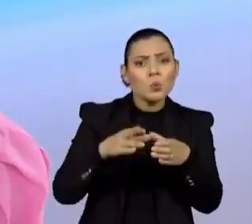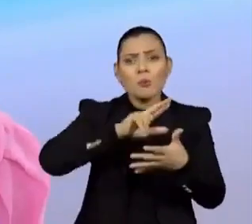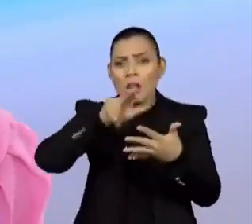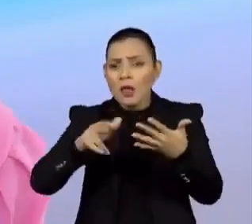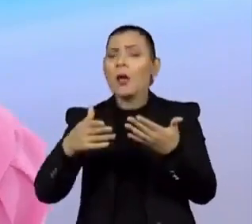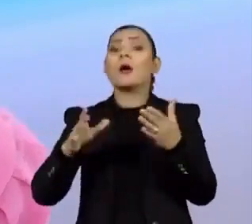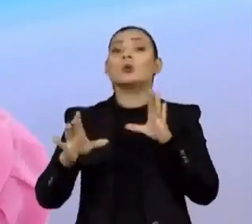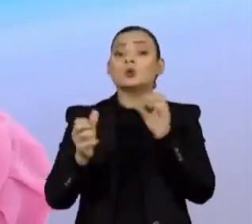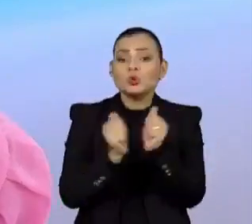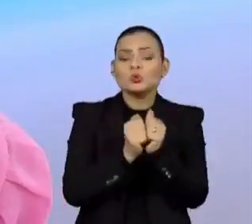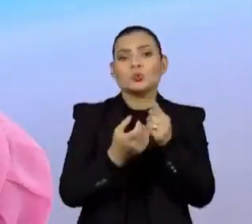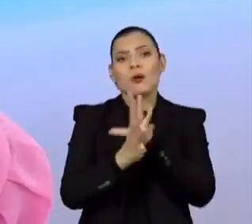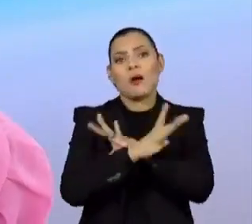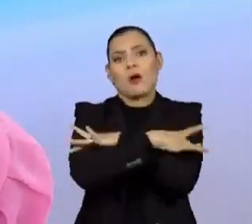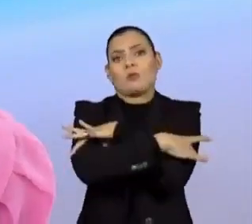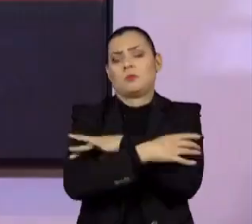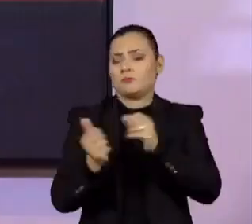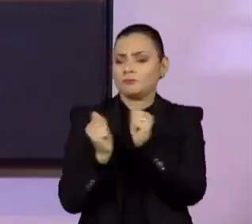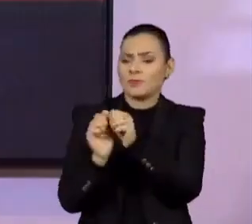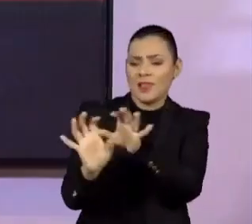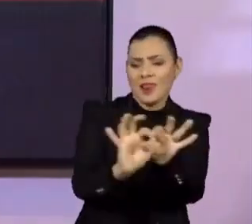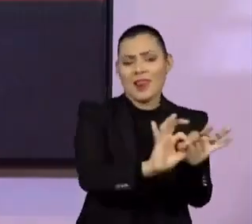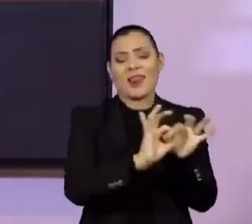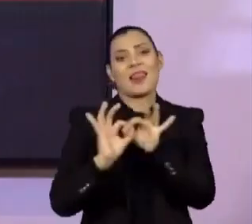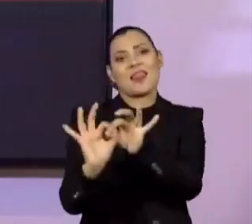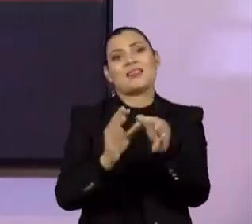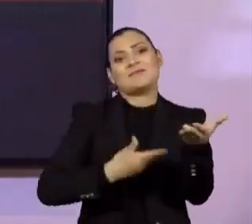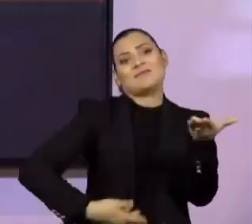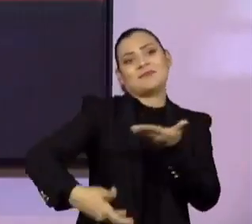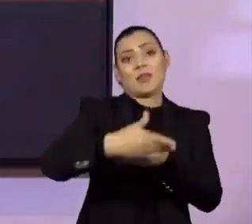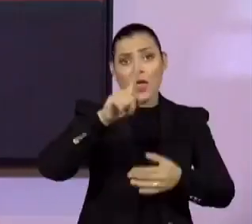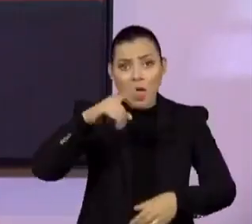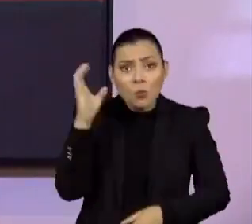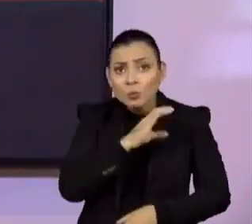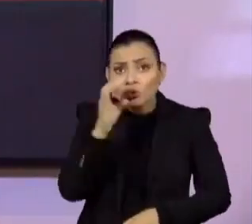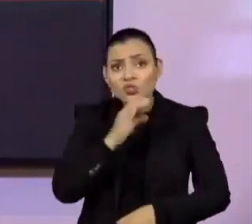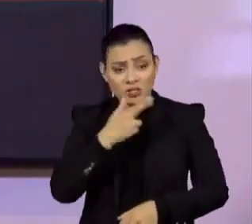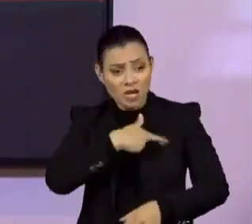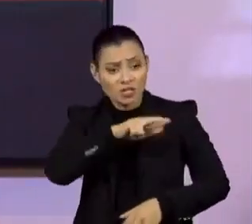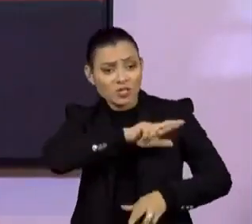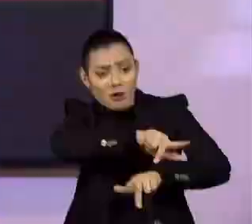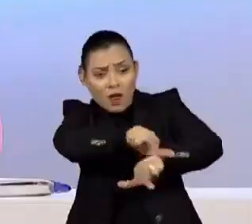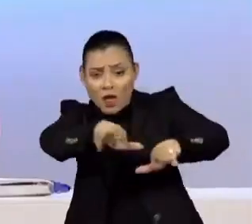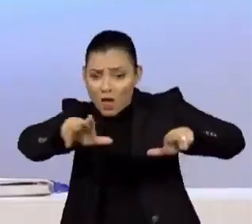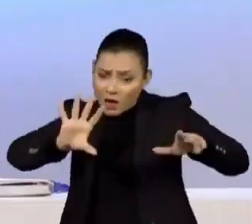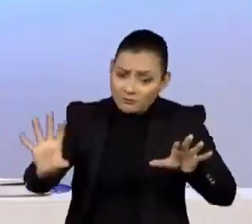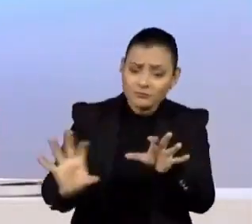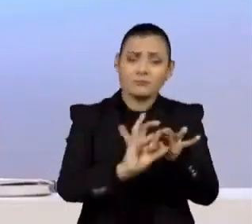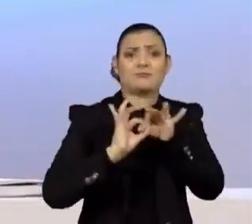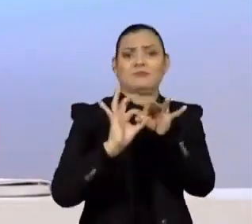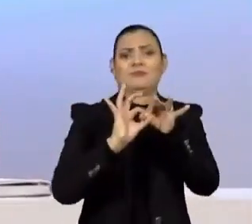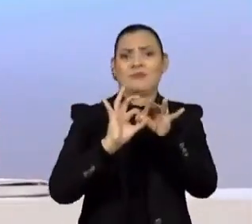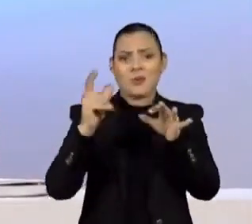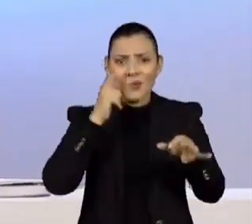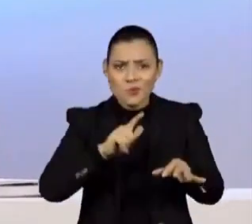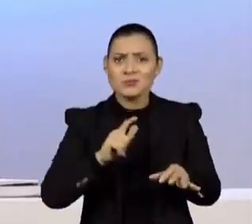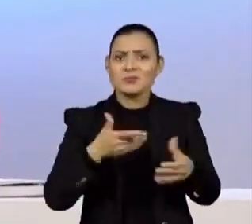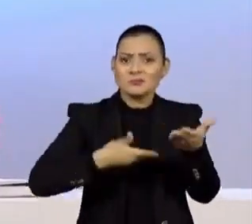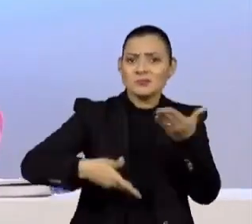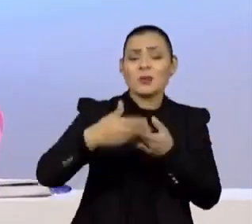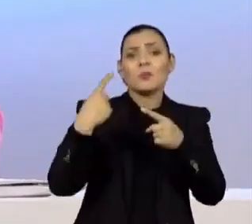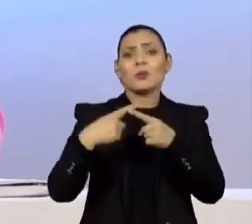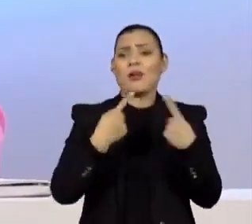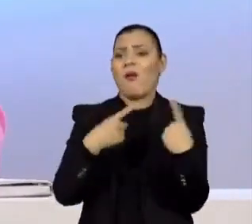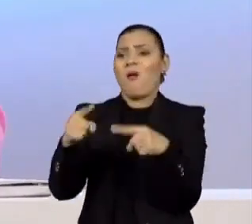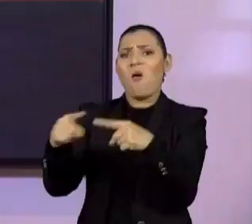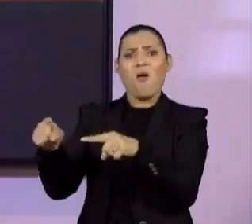do candomblé, se abracem. Você não acha que é urgente que essas religiões abracem agora esses seguidores dessas religiões que estão sendo